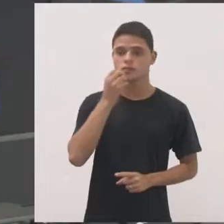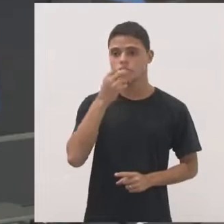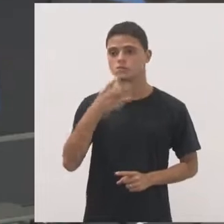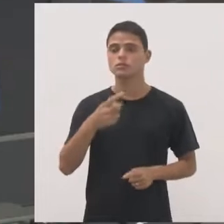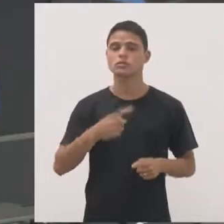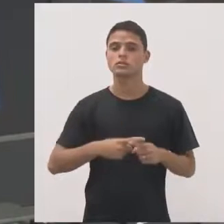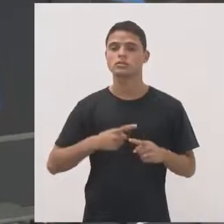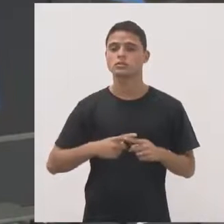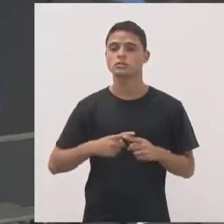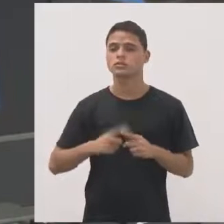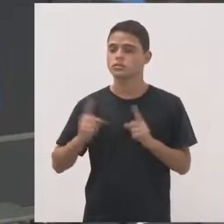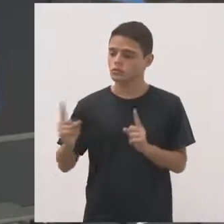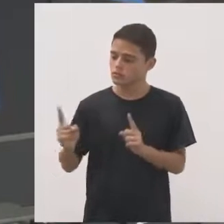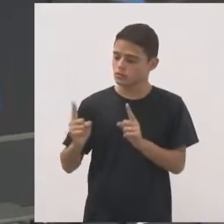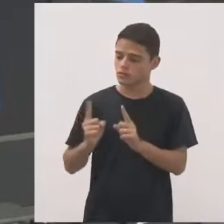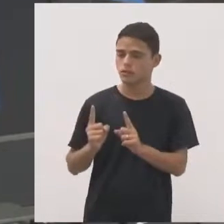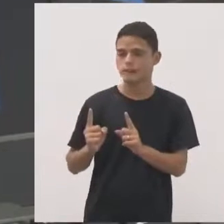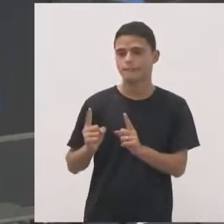escolas